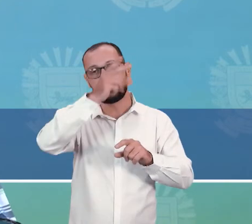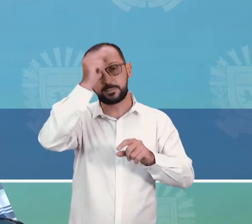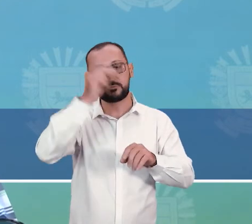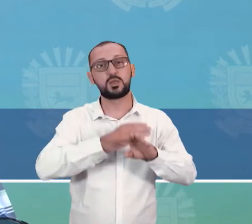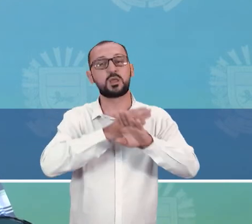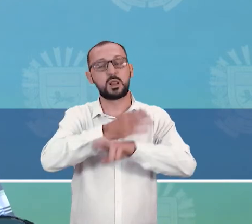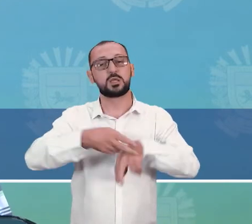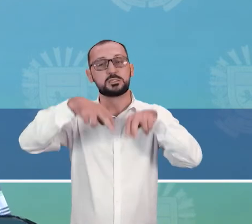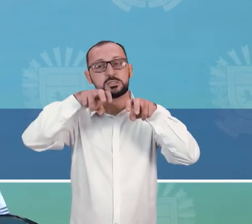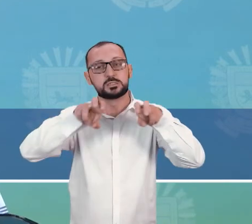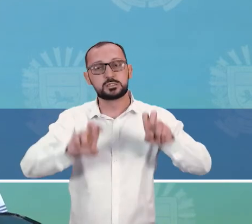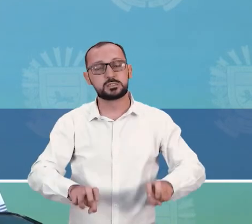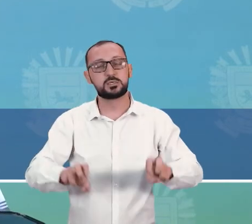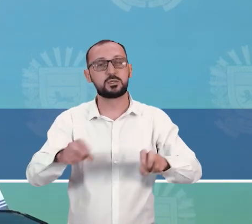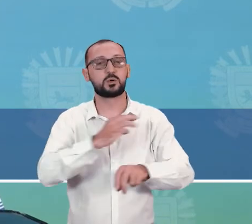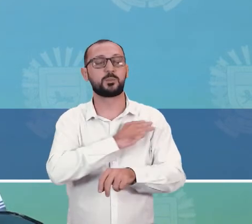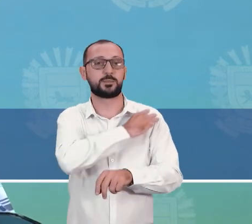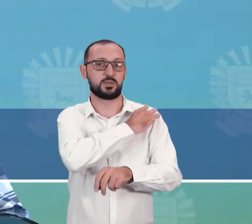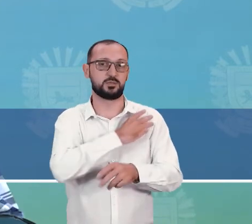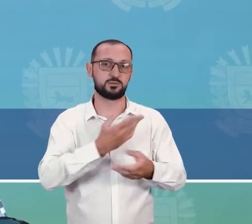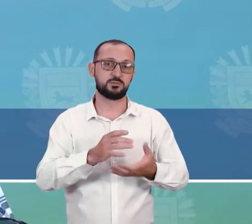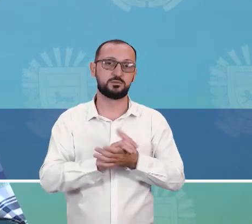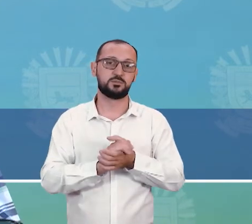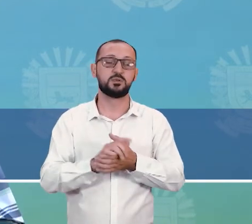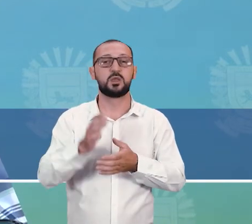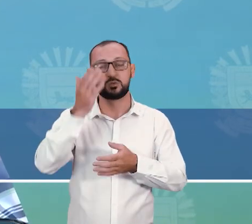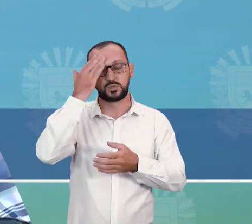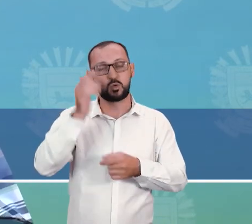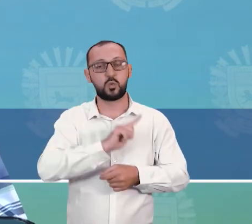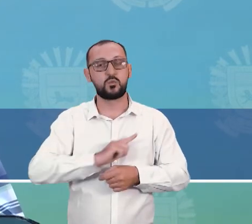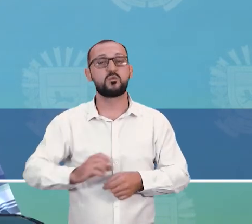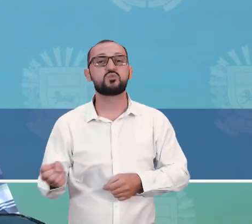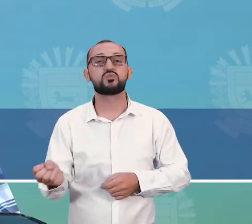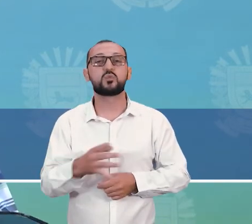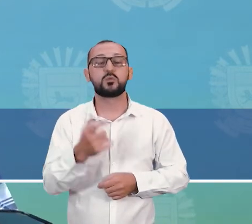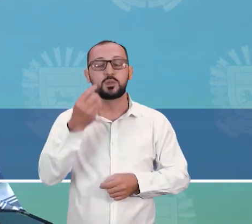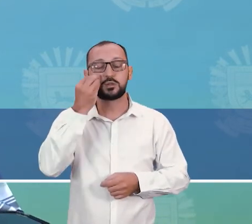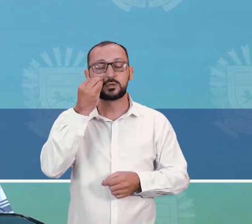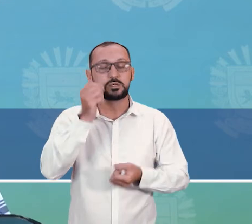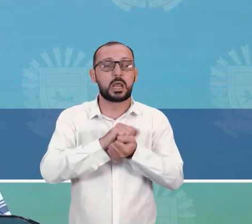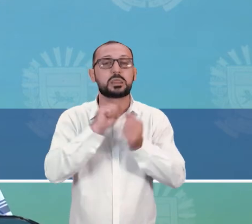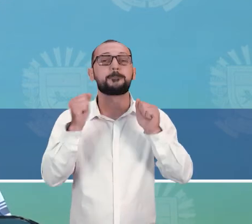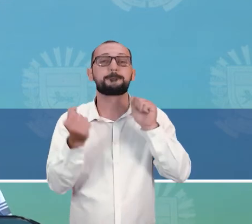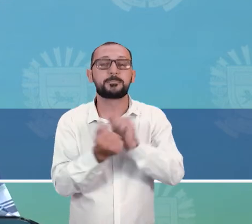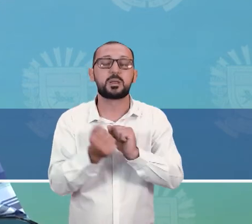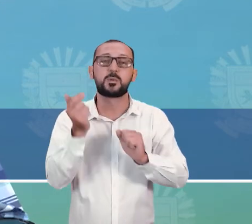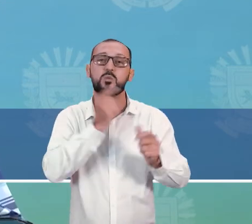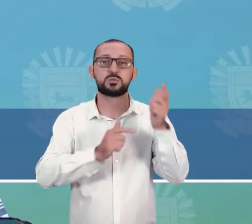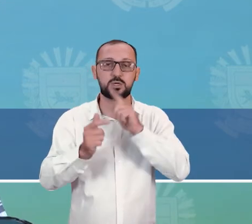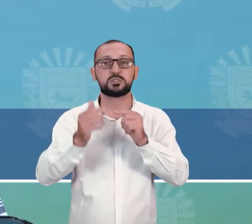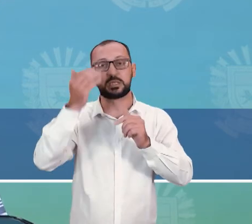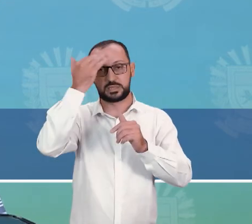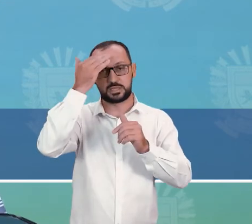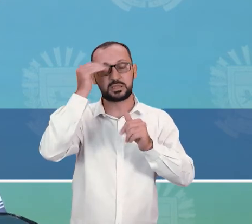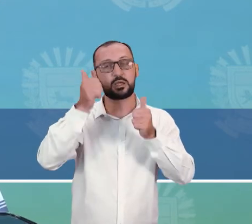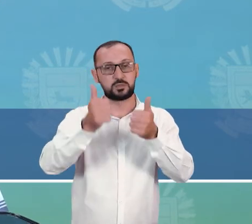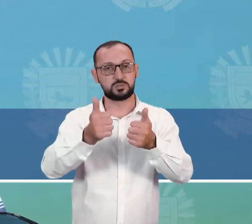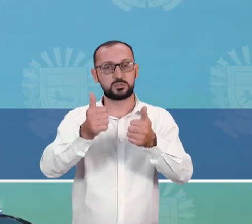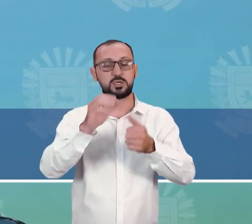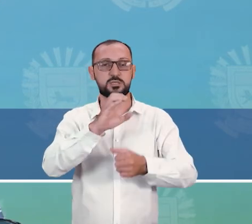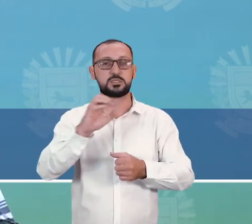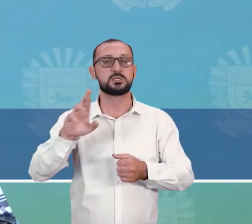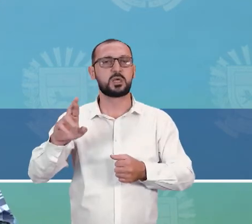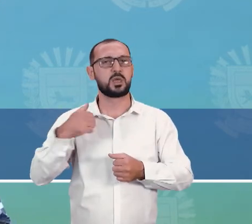secretários e os nossos prefeitos e lá sentarmos com o nosso ministro. Eu tenho certeza que é um governo novo, que está procurando acertar as coisas.